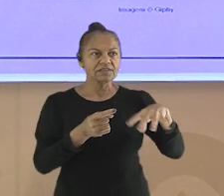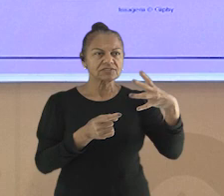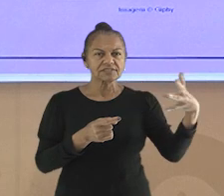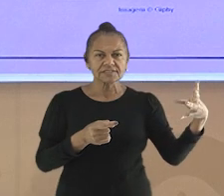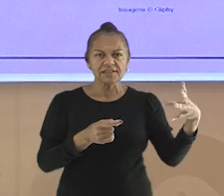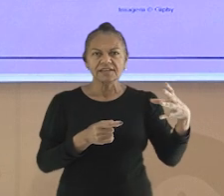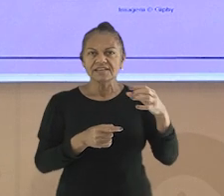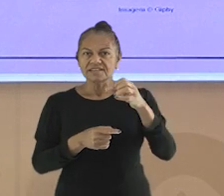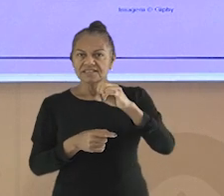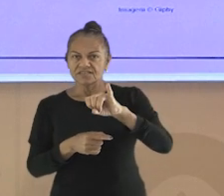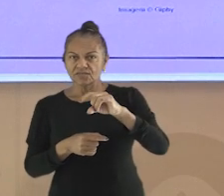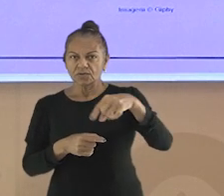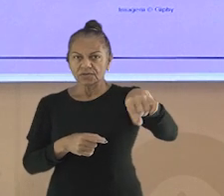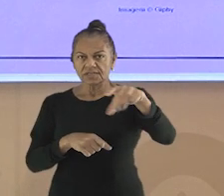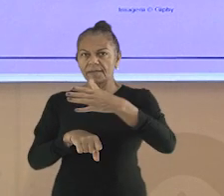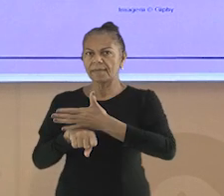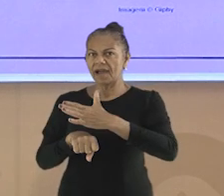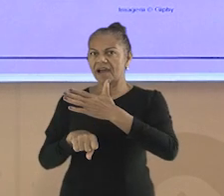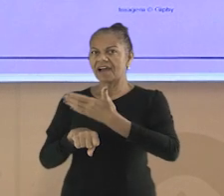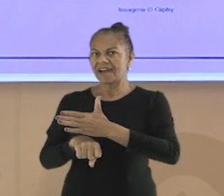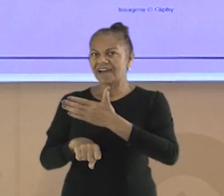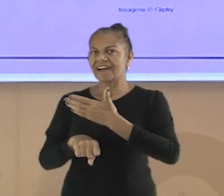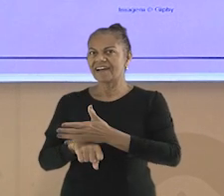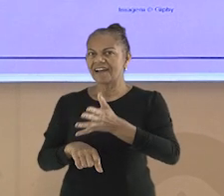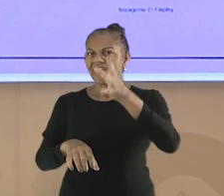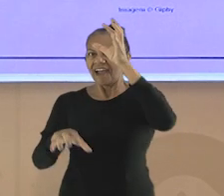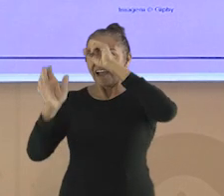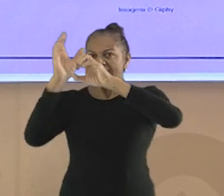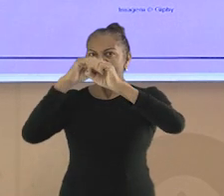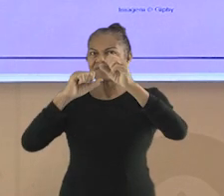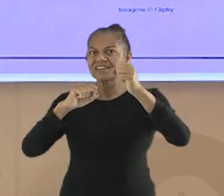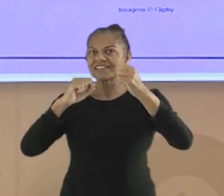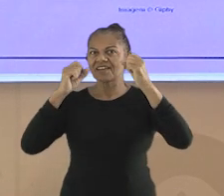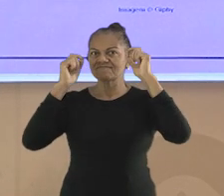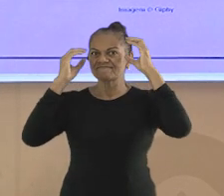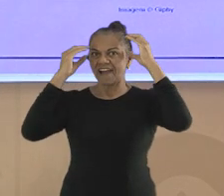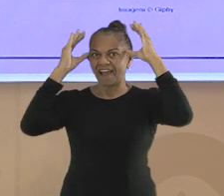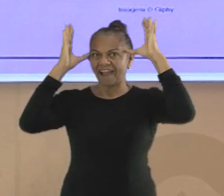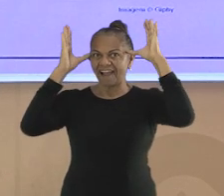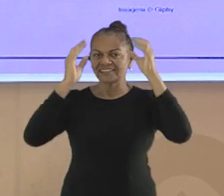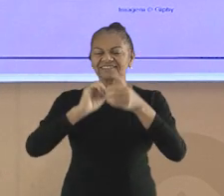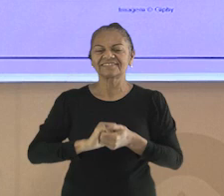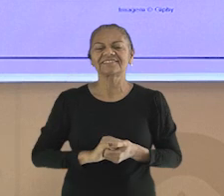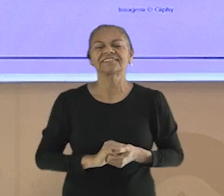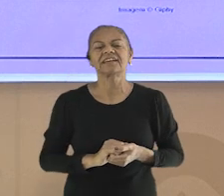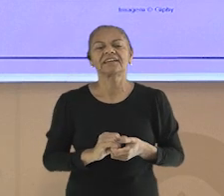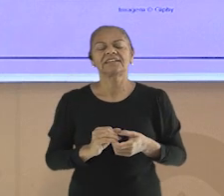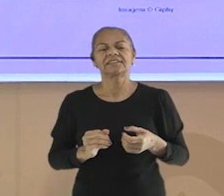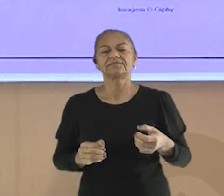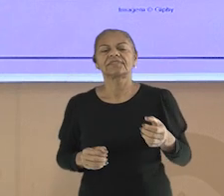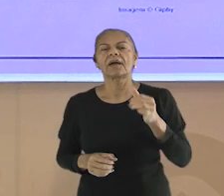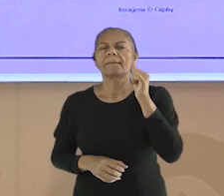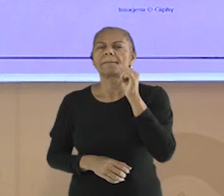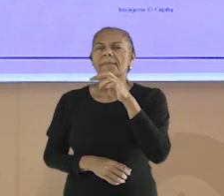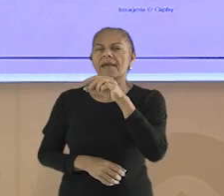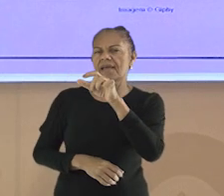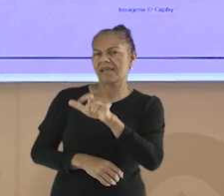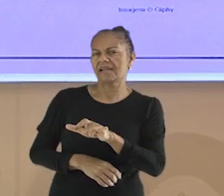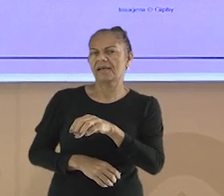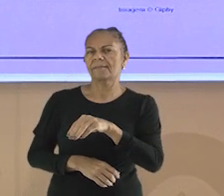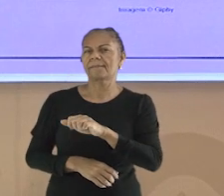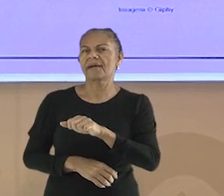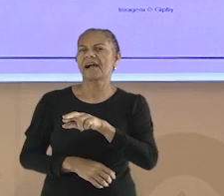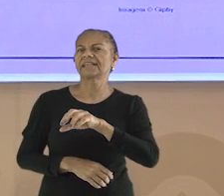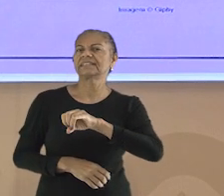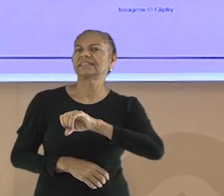mais você pratica, mais você irá aprender. Maria resolveu fazer perguntas a todas as crianças de